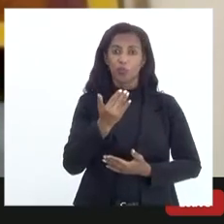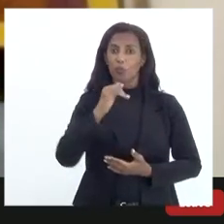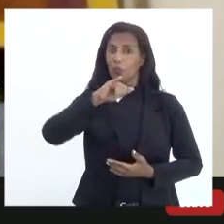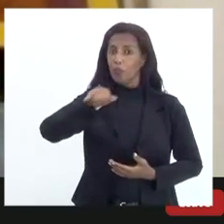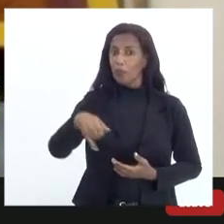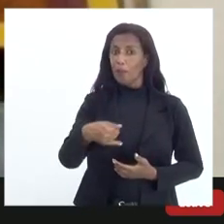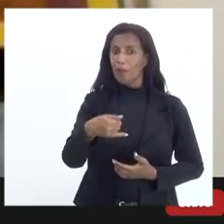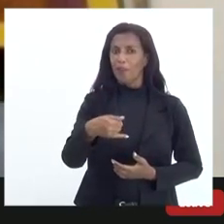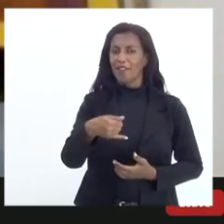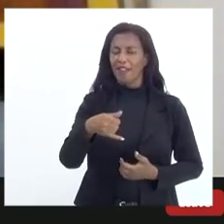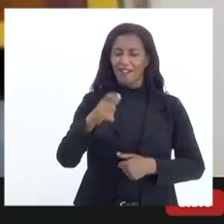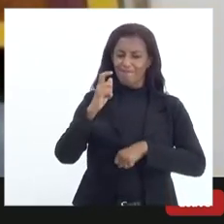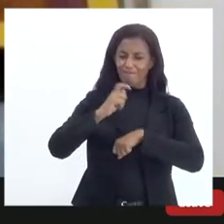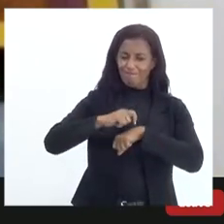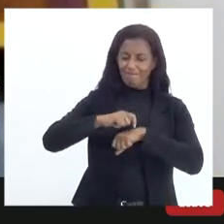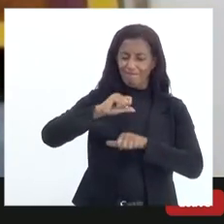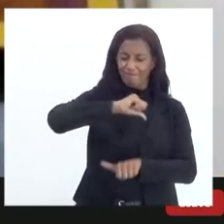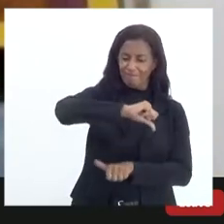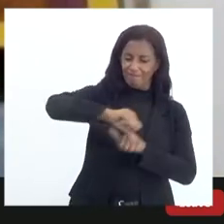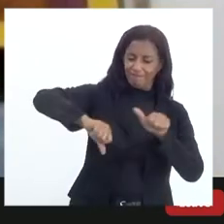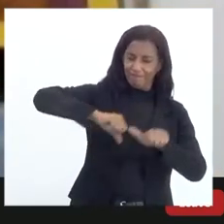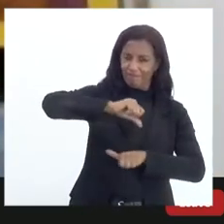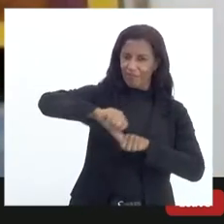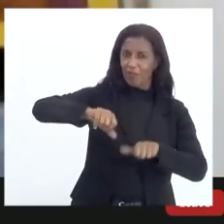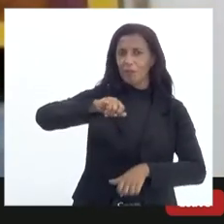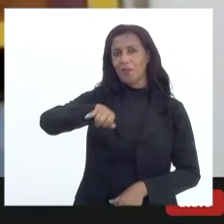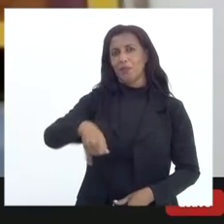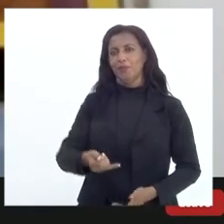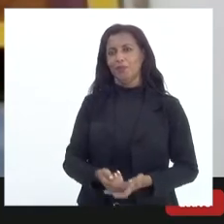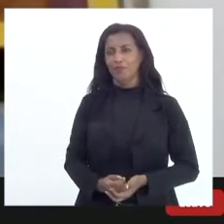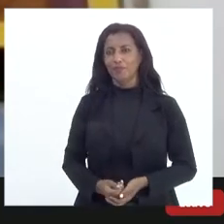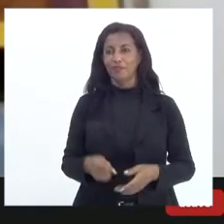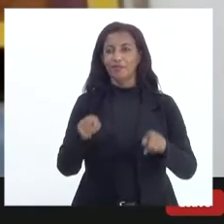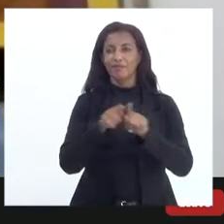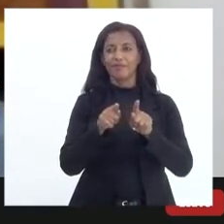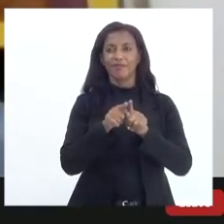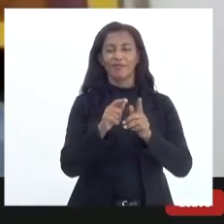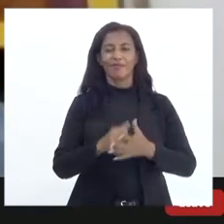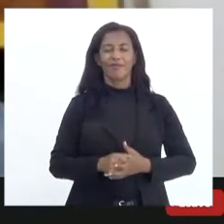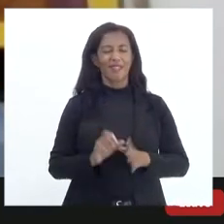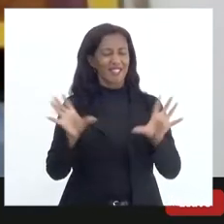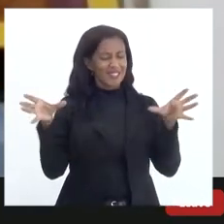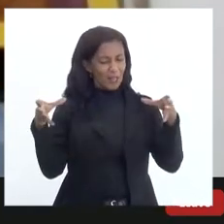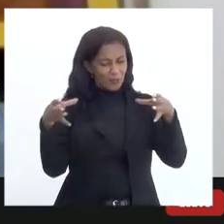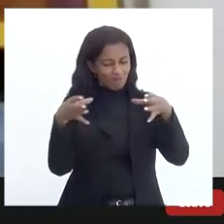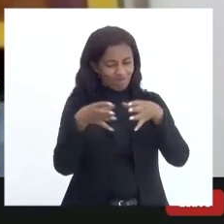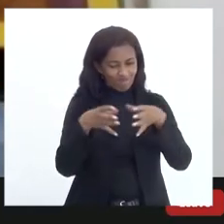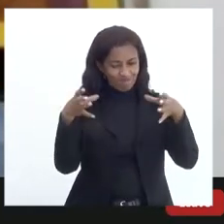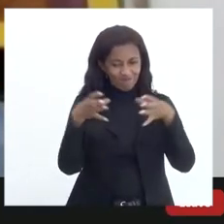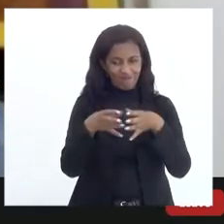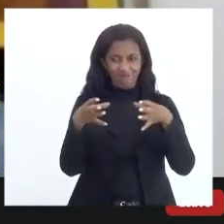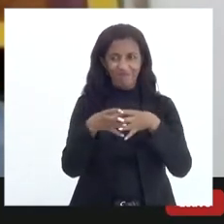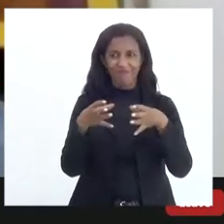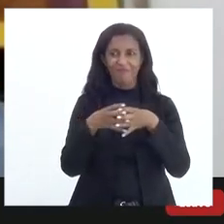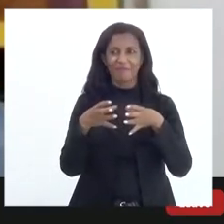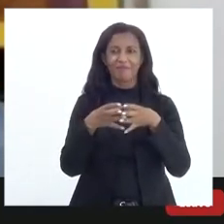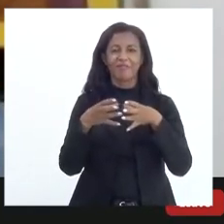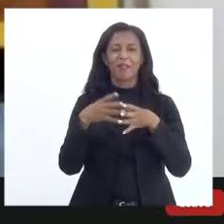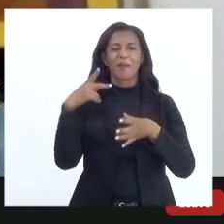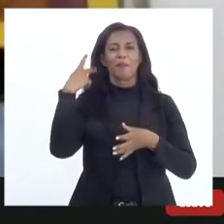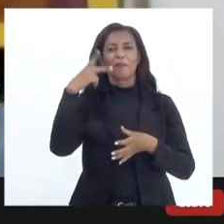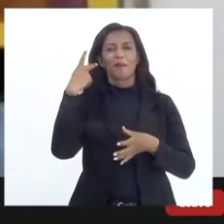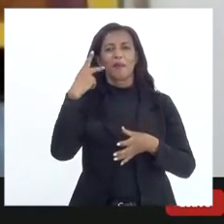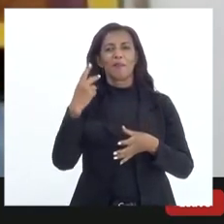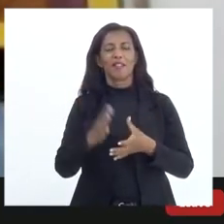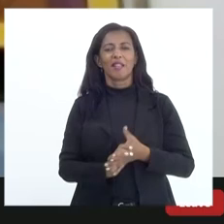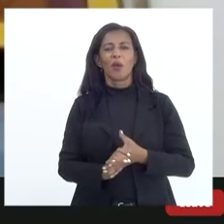momento e transformar nessa possibilidade. Fora disso, eu quero... Essa comissão é parlamentar, assim que saiu, eu